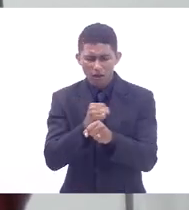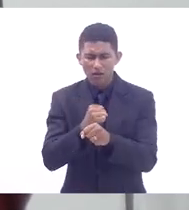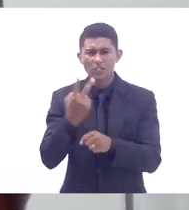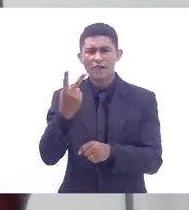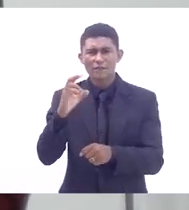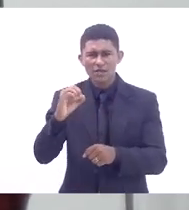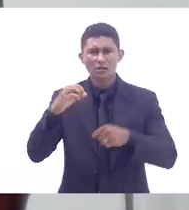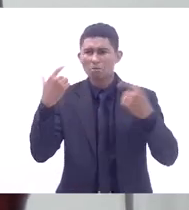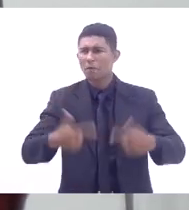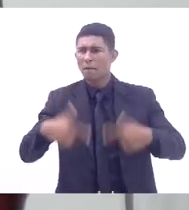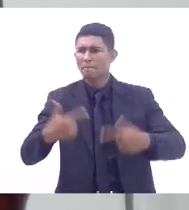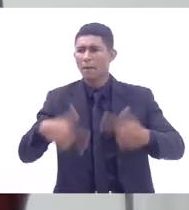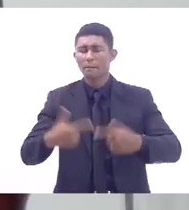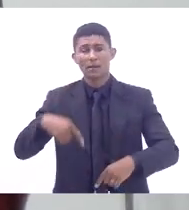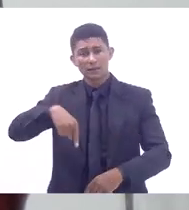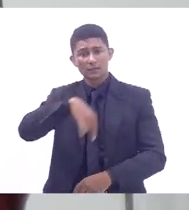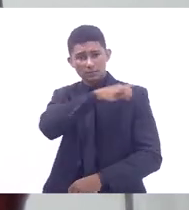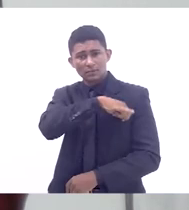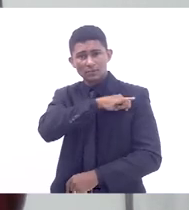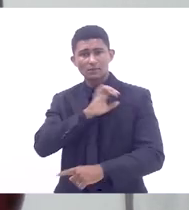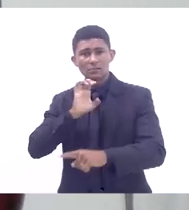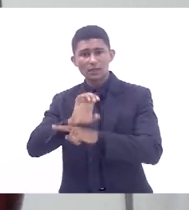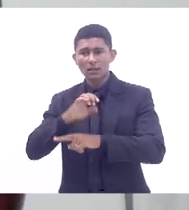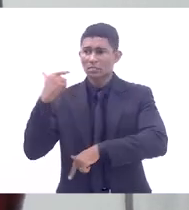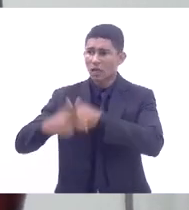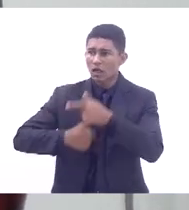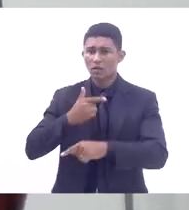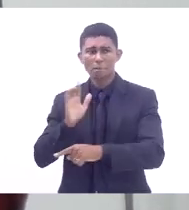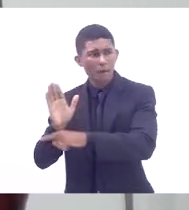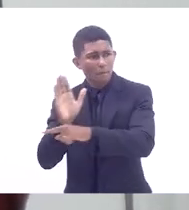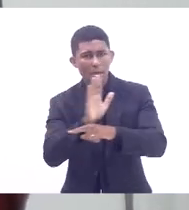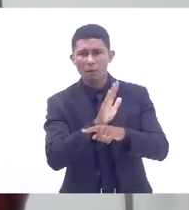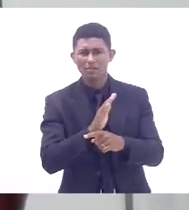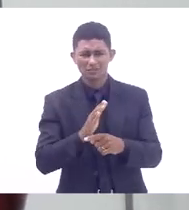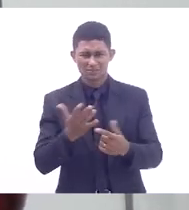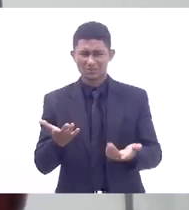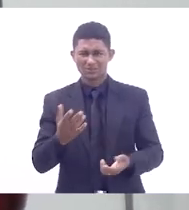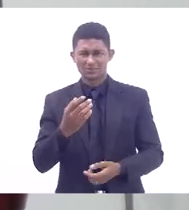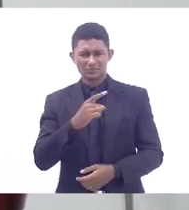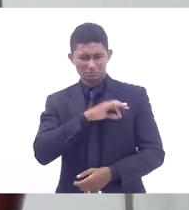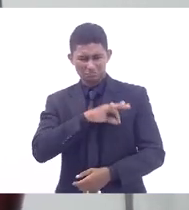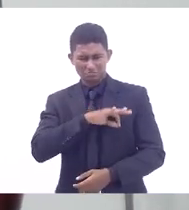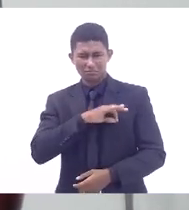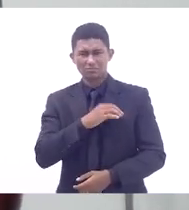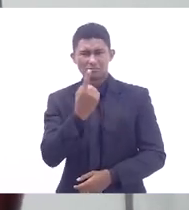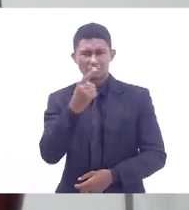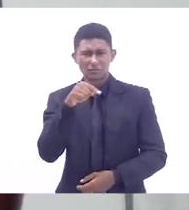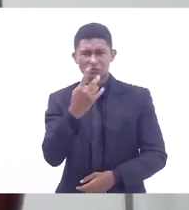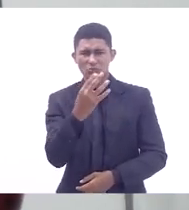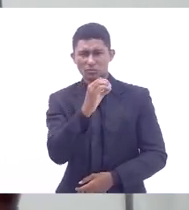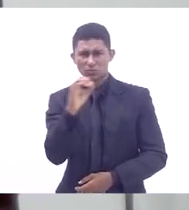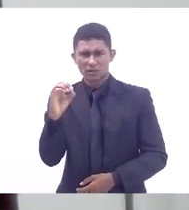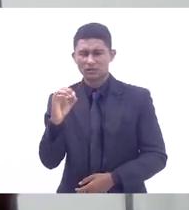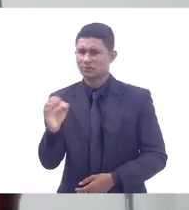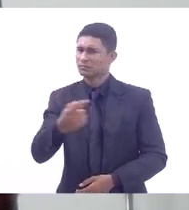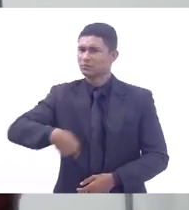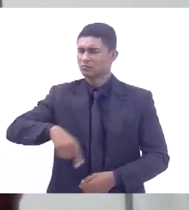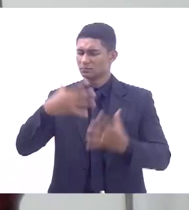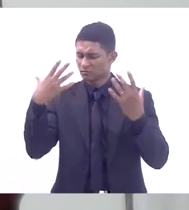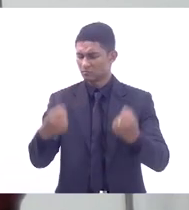20 anos de servir ao estado do Rio de Janeiro é a universidade isso realmente é possível na isso a gente não pode mais